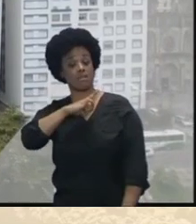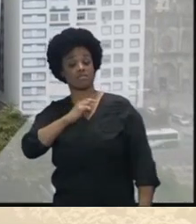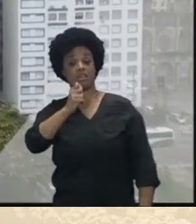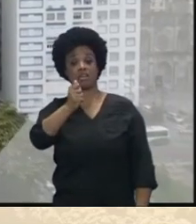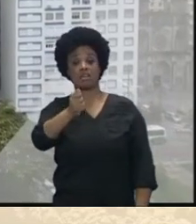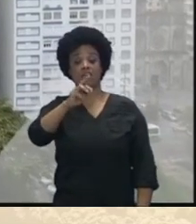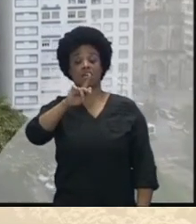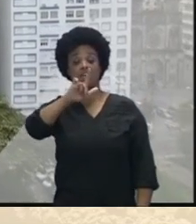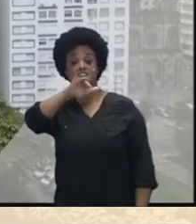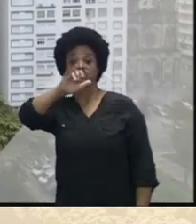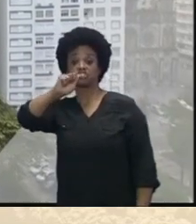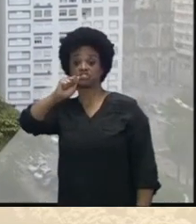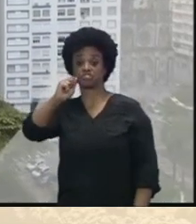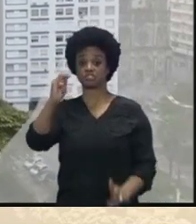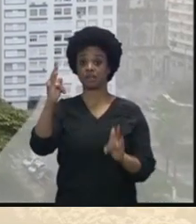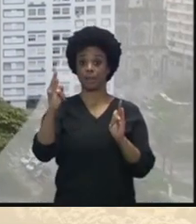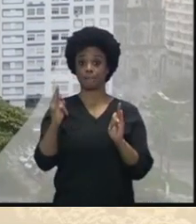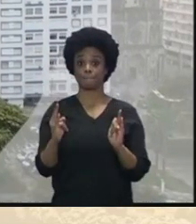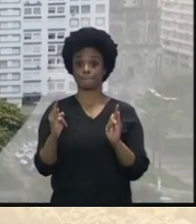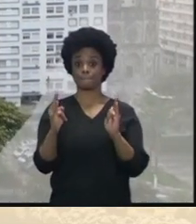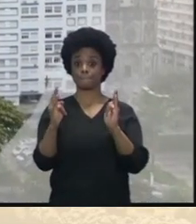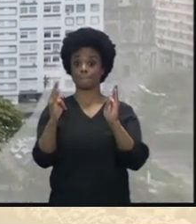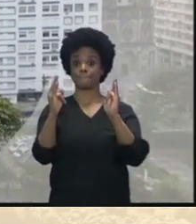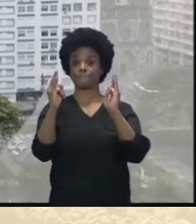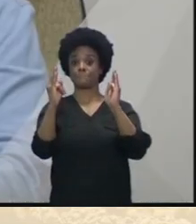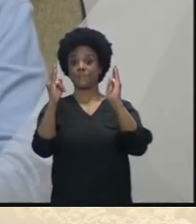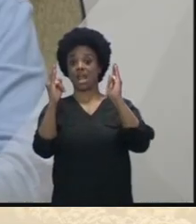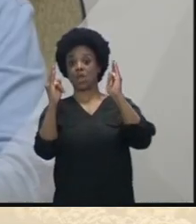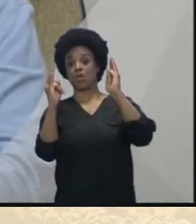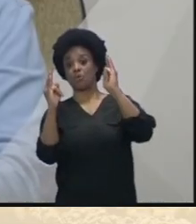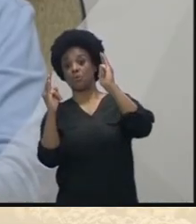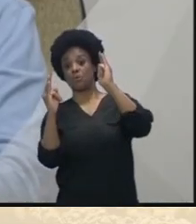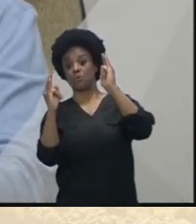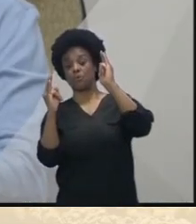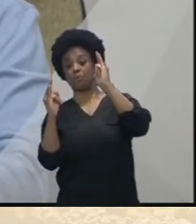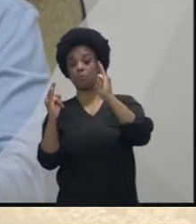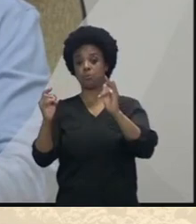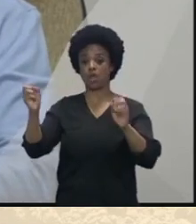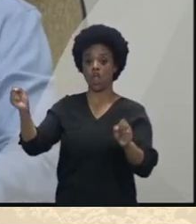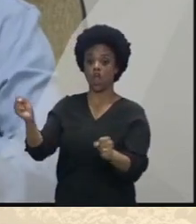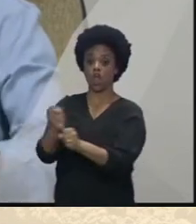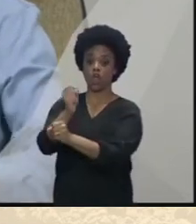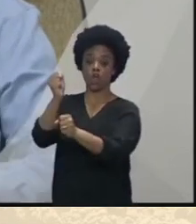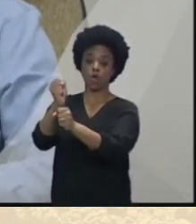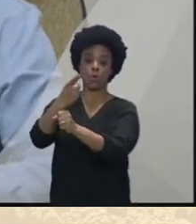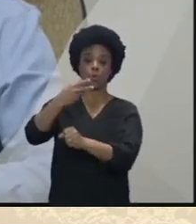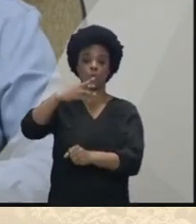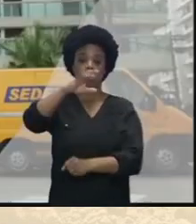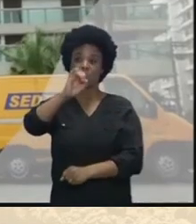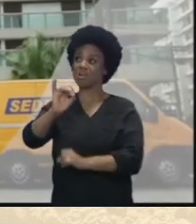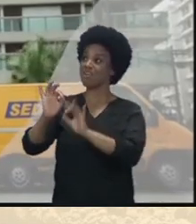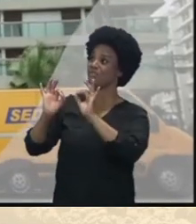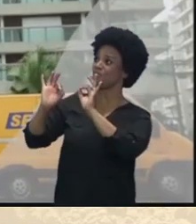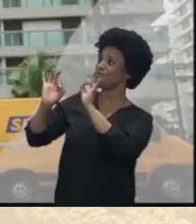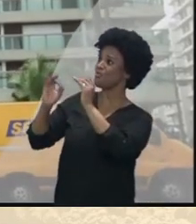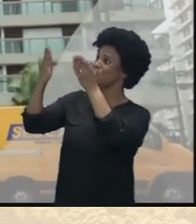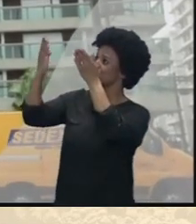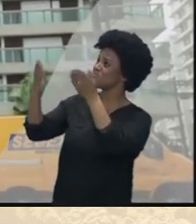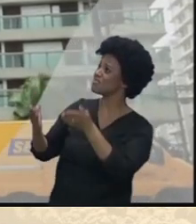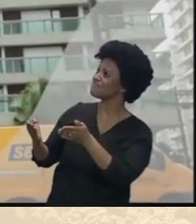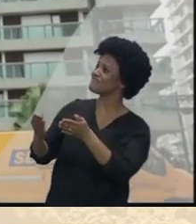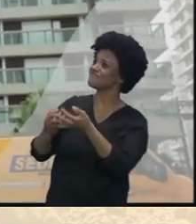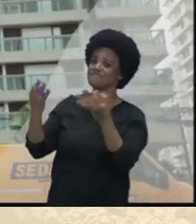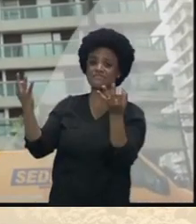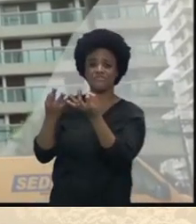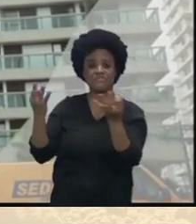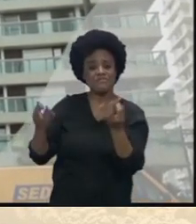prédios, eles desaprumam um em direção ao outro. Quando você constrói o teu prédio, ele está ok, ele está recalcando,